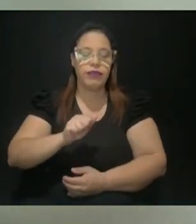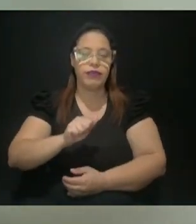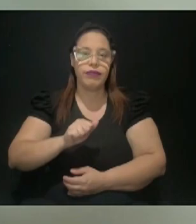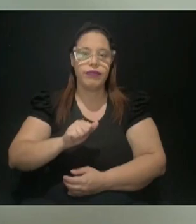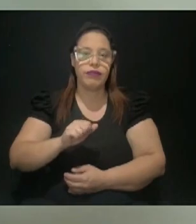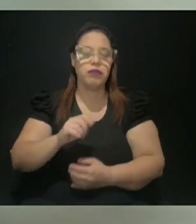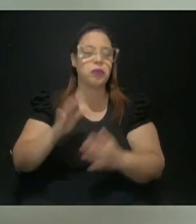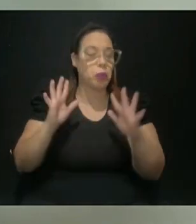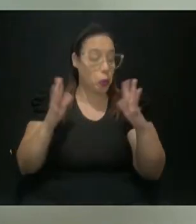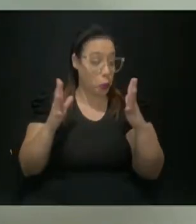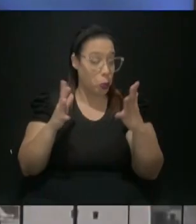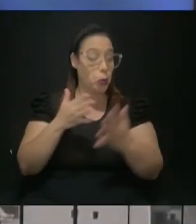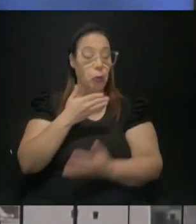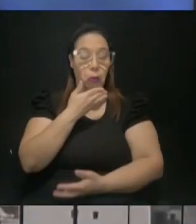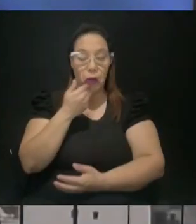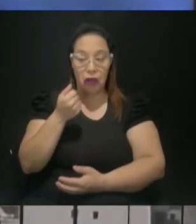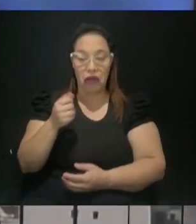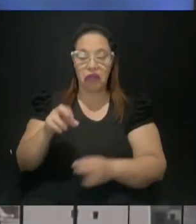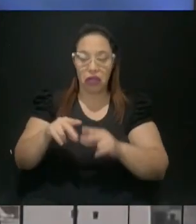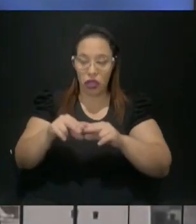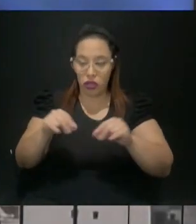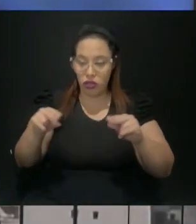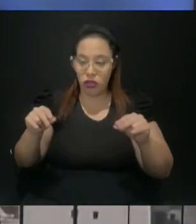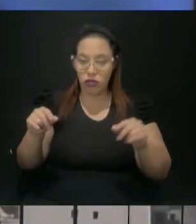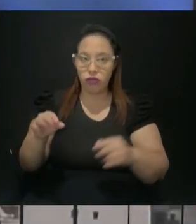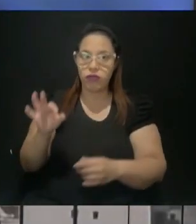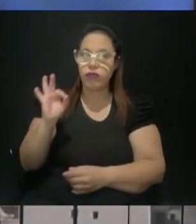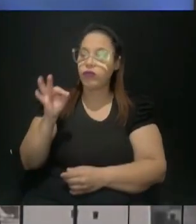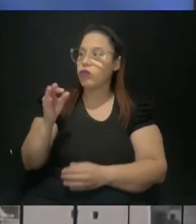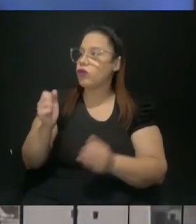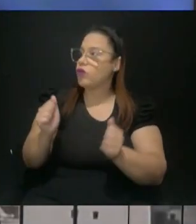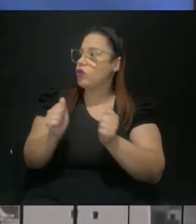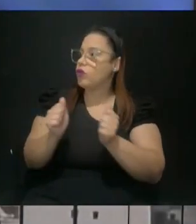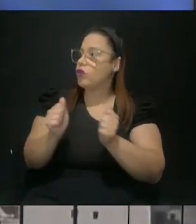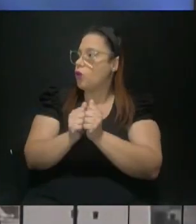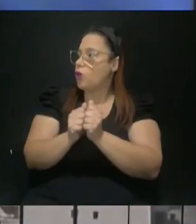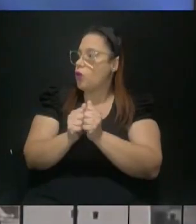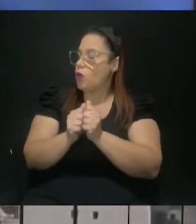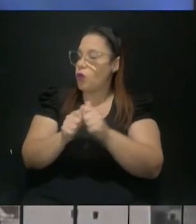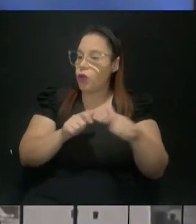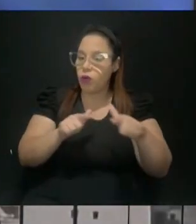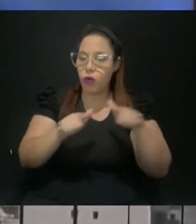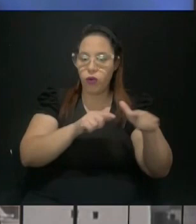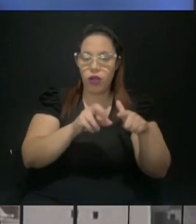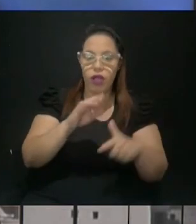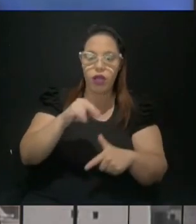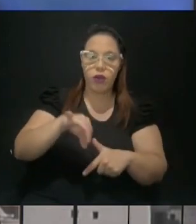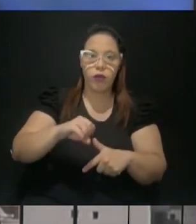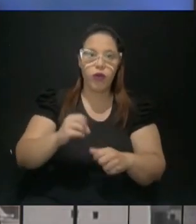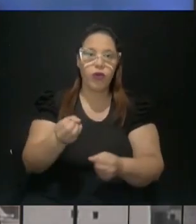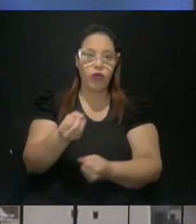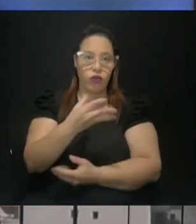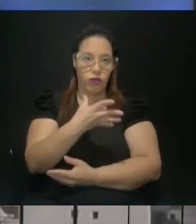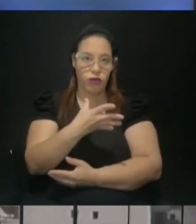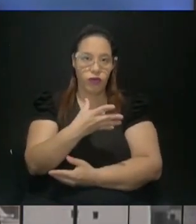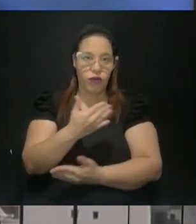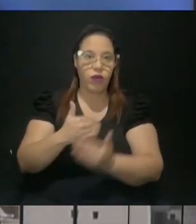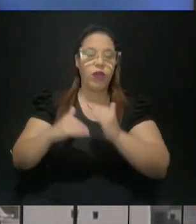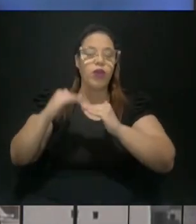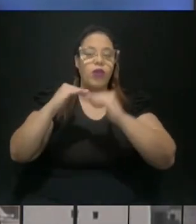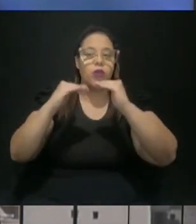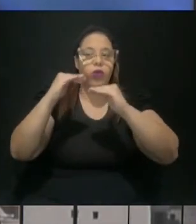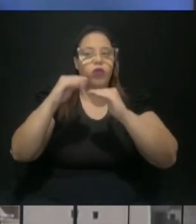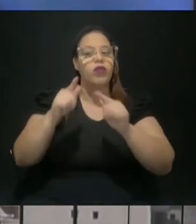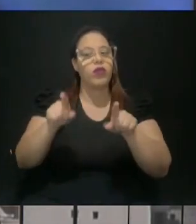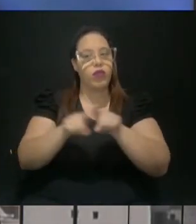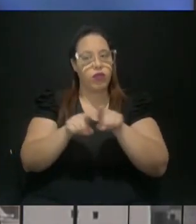para o solo. Então, junto com esse mercado de carbono, a gente tem que pensar novos modos de produção também, né? A